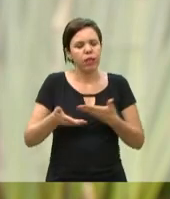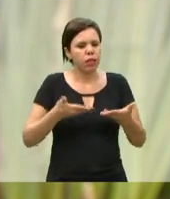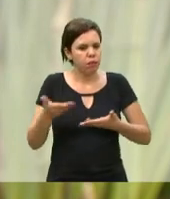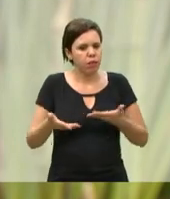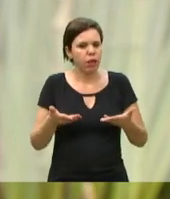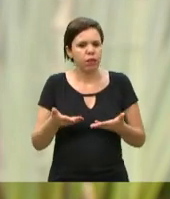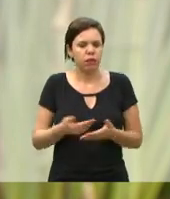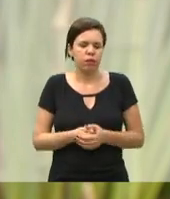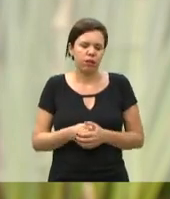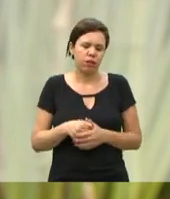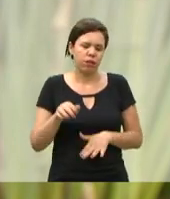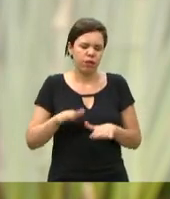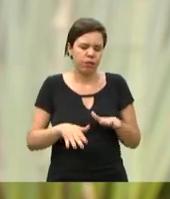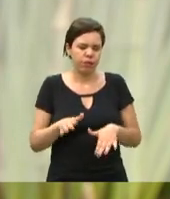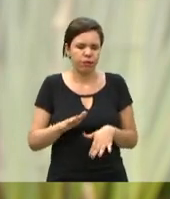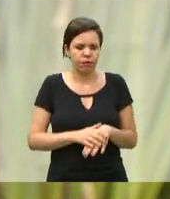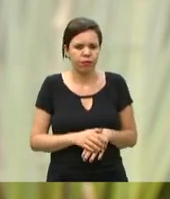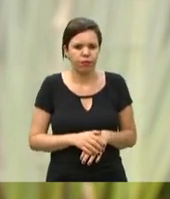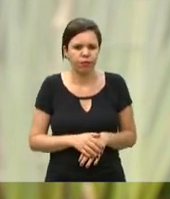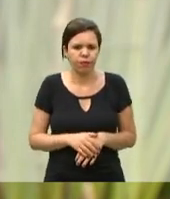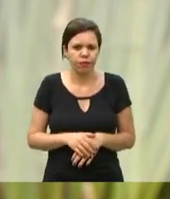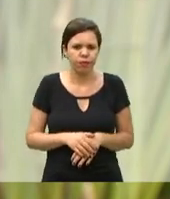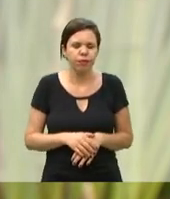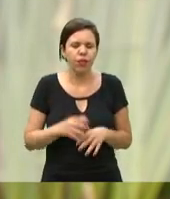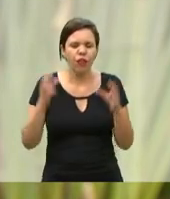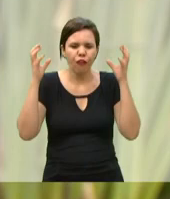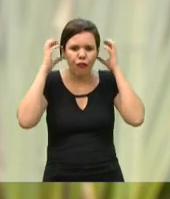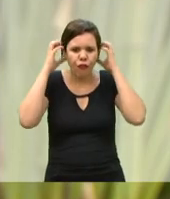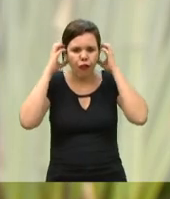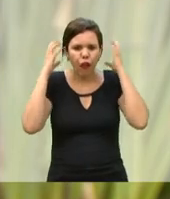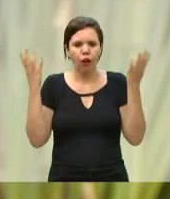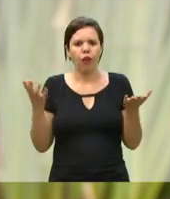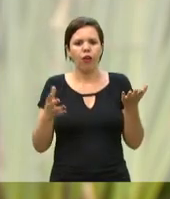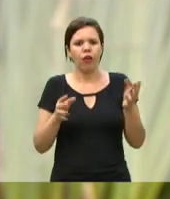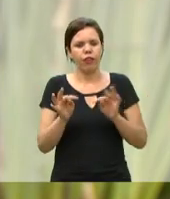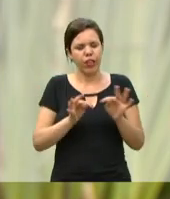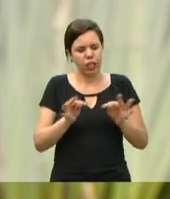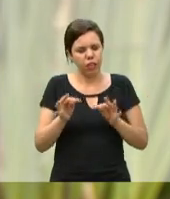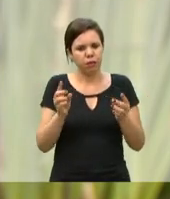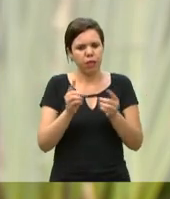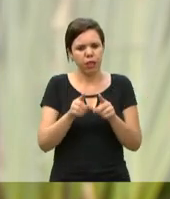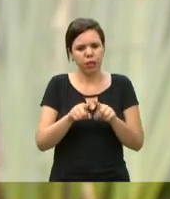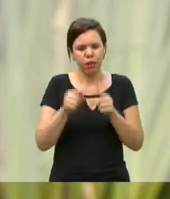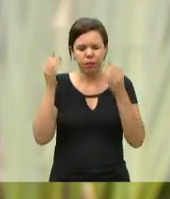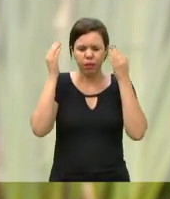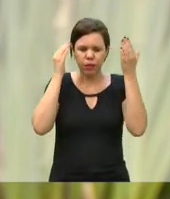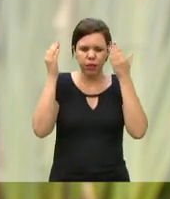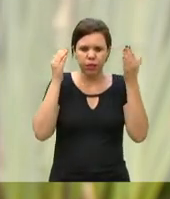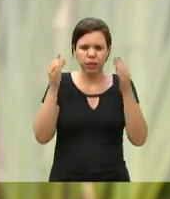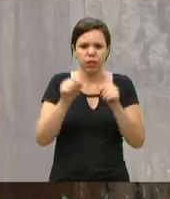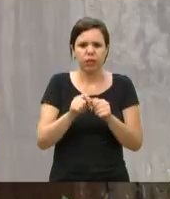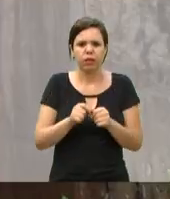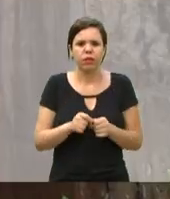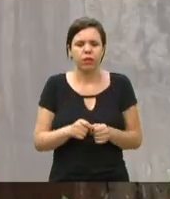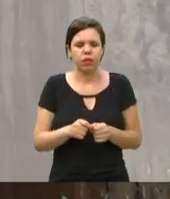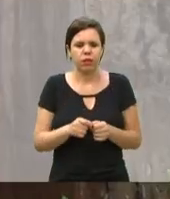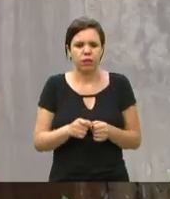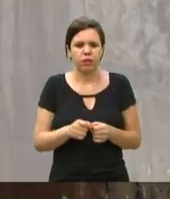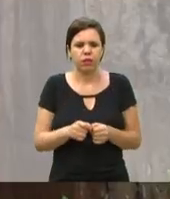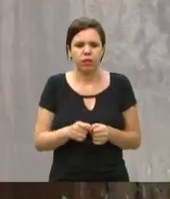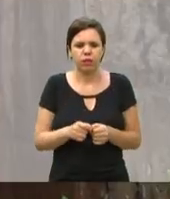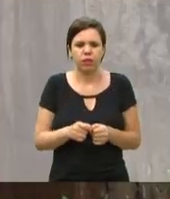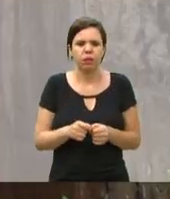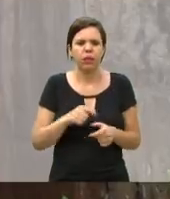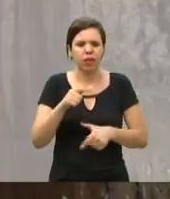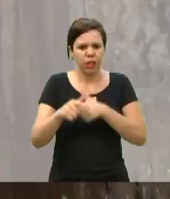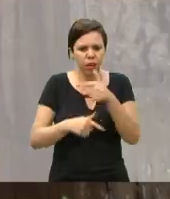tratamento. Geralmente, uma área da fonoaudiologia, não é? Da psicomotricidade. E trabalhar a